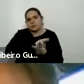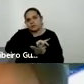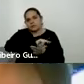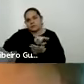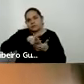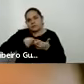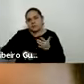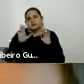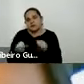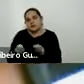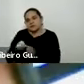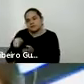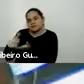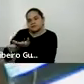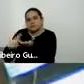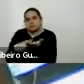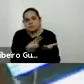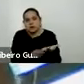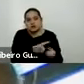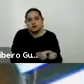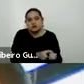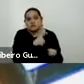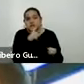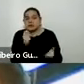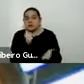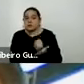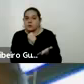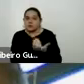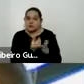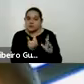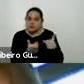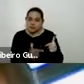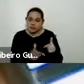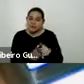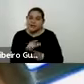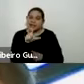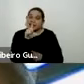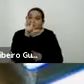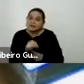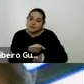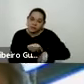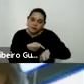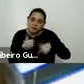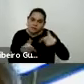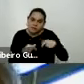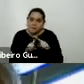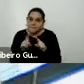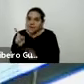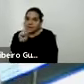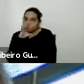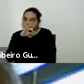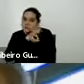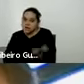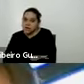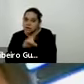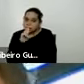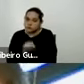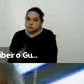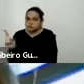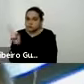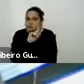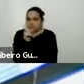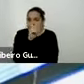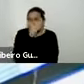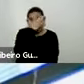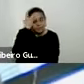suspensão do contrato de trabalho e redução de jornada sem reduzir salário. O trabalhador que esteve com o contrato suspenso não perdeu salário